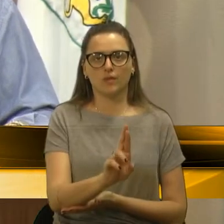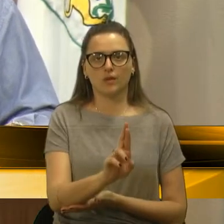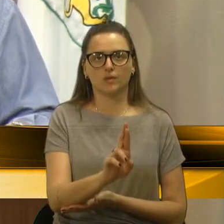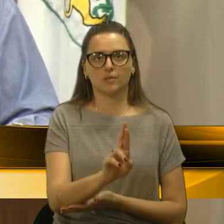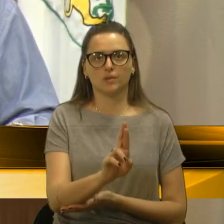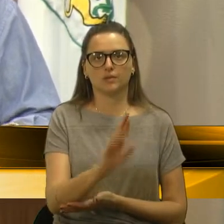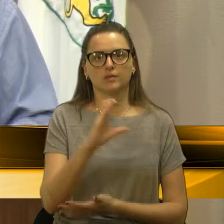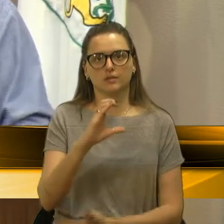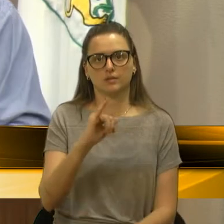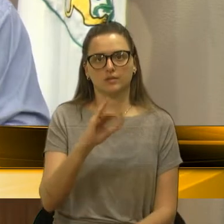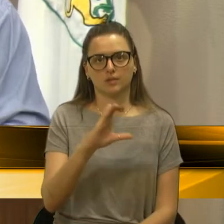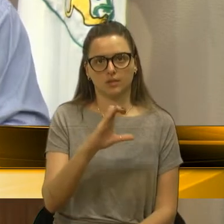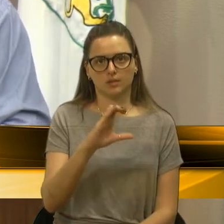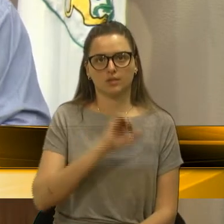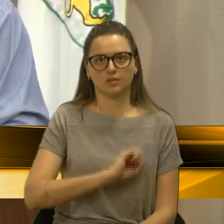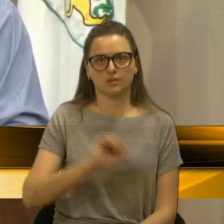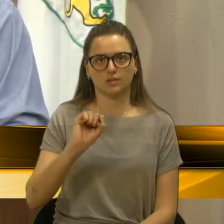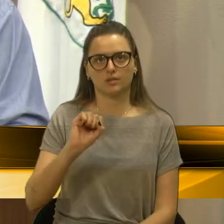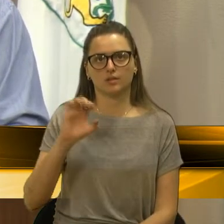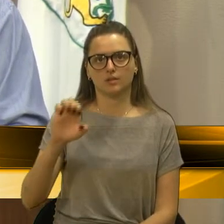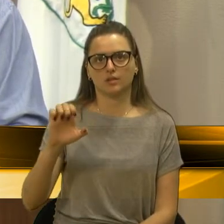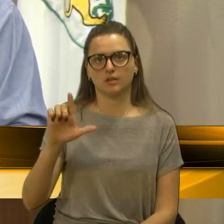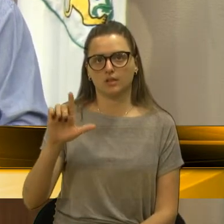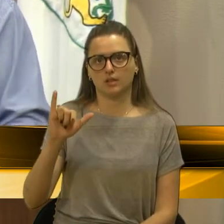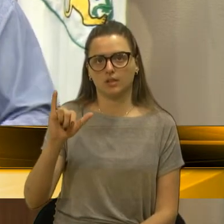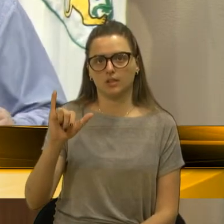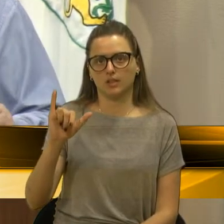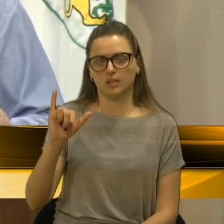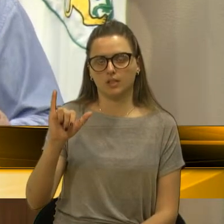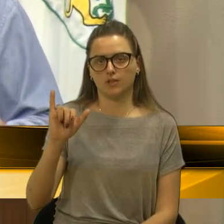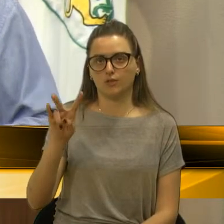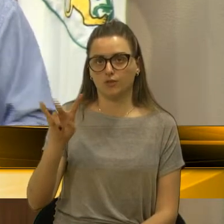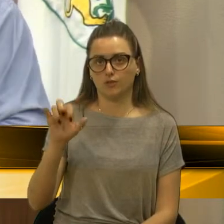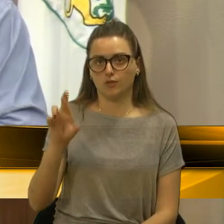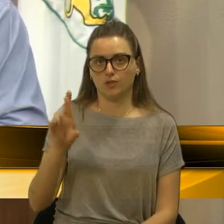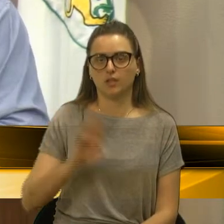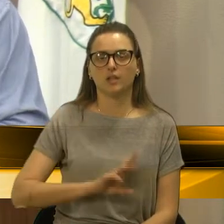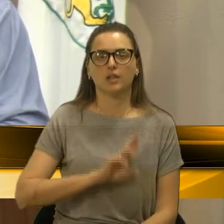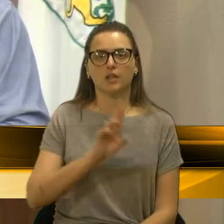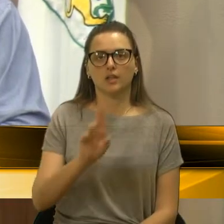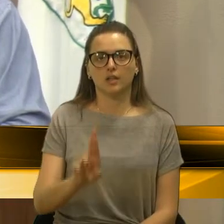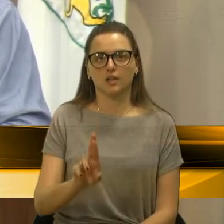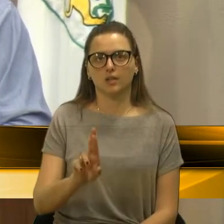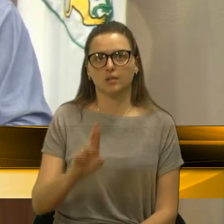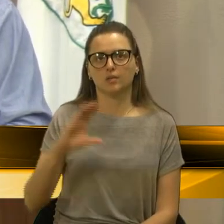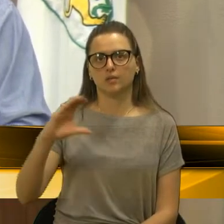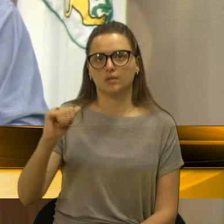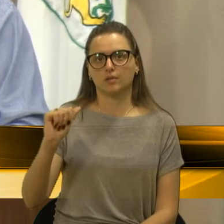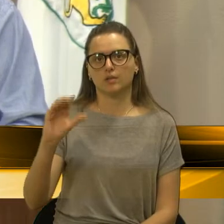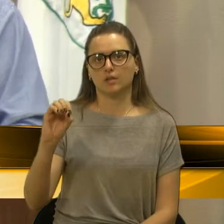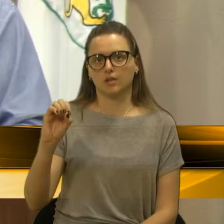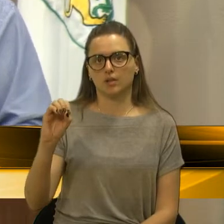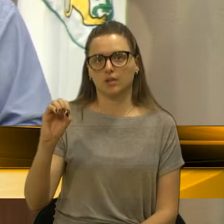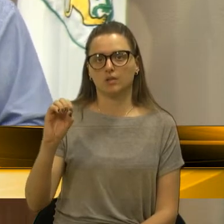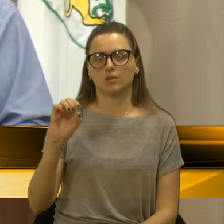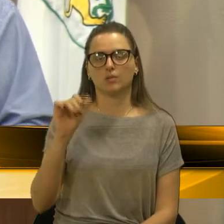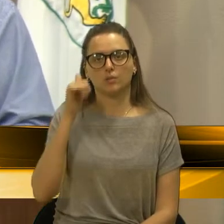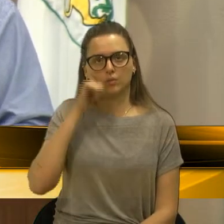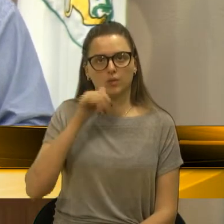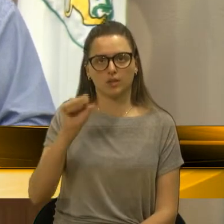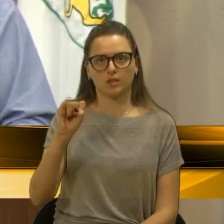Câmara de Indústria e Comércio, o senhor Olivier Viesser, a representante do CAL, a senhora Silvia